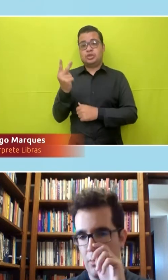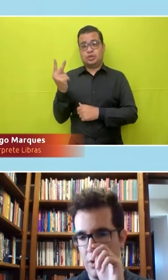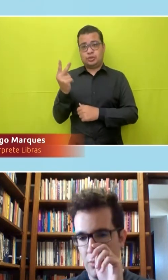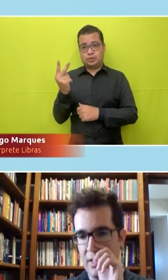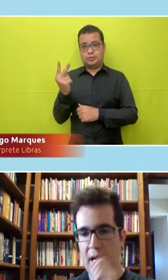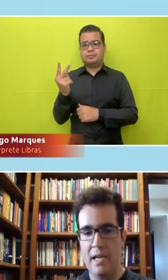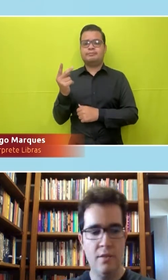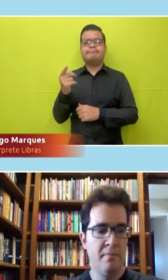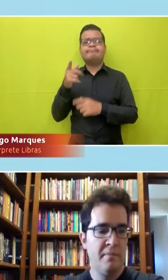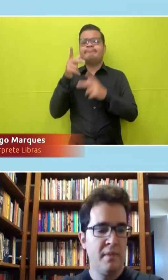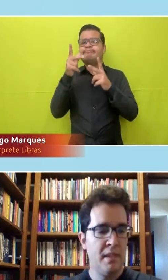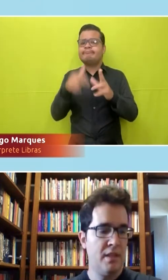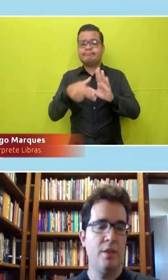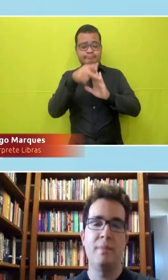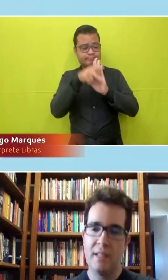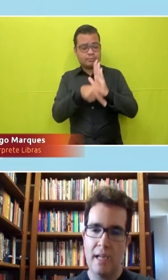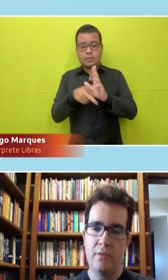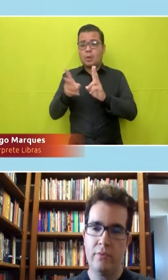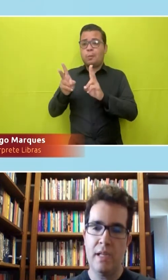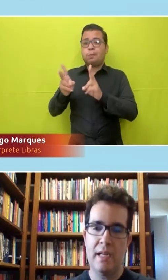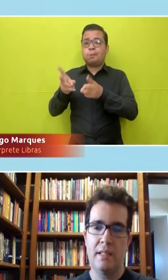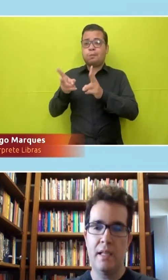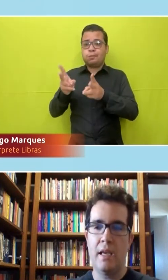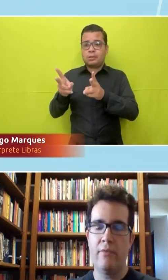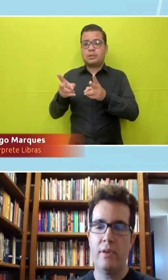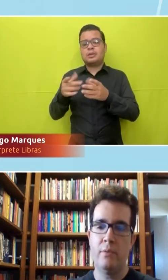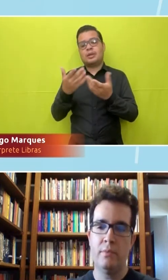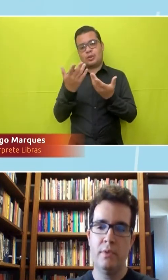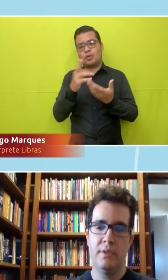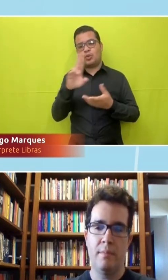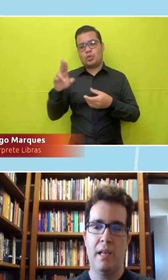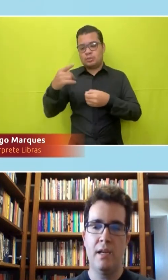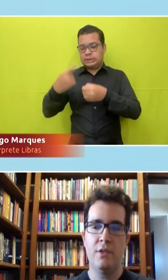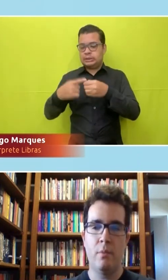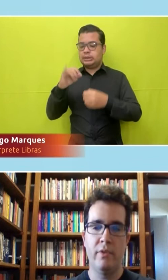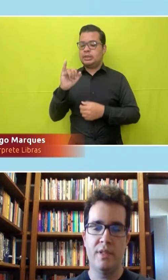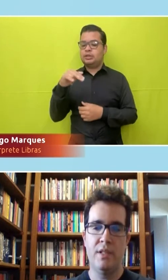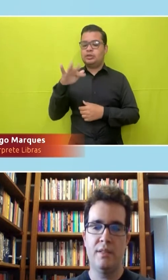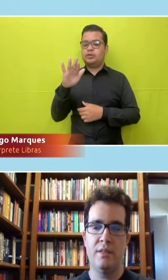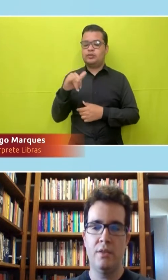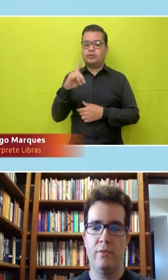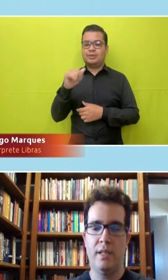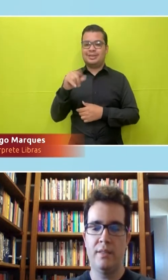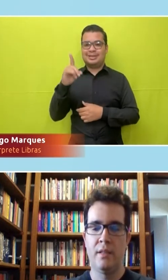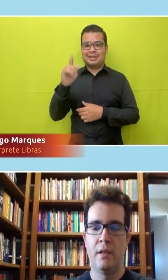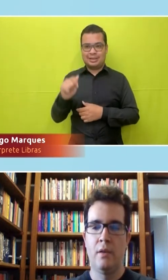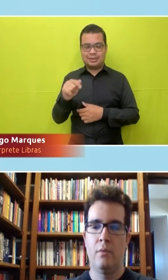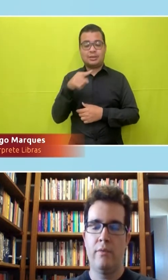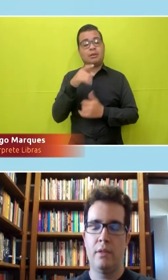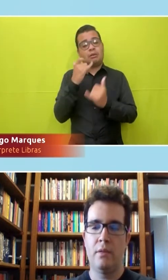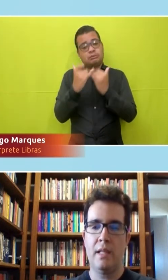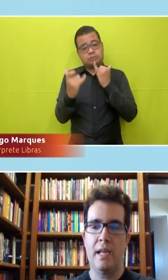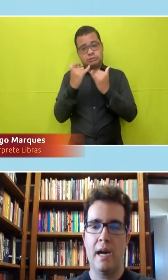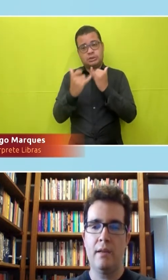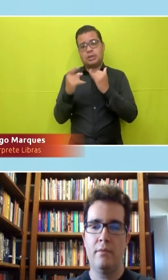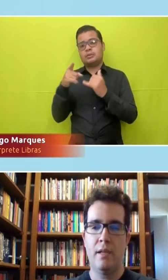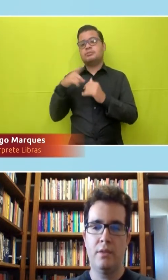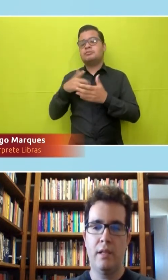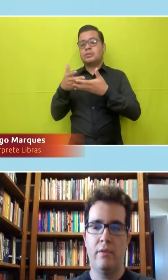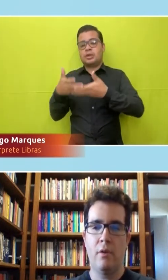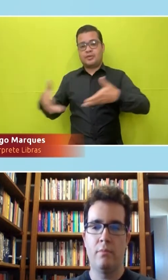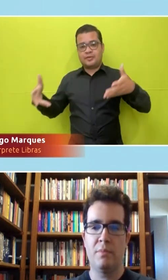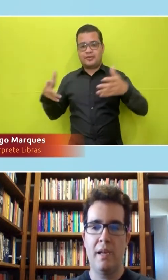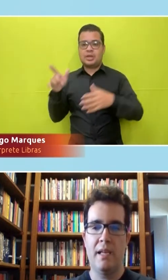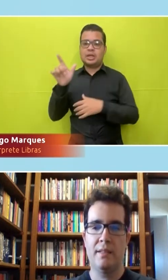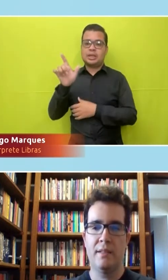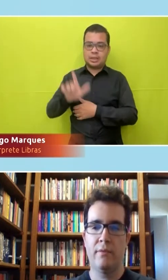uma continuidade, que chama Cidade Infundada, né, e aí foi semelhante, como você disse, a gente fez o evento literário, né, a gente